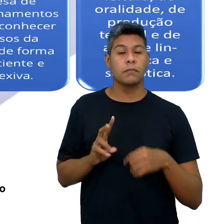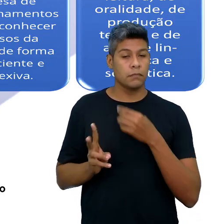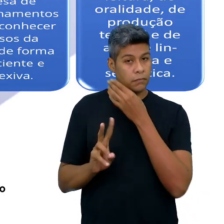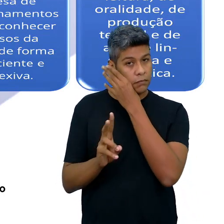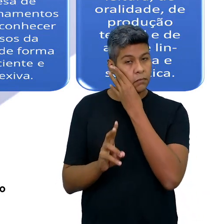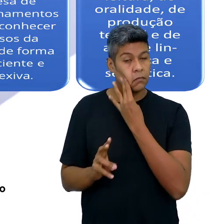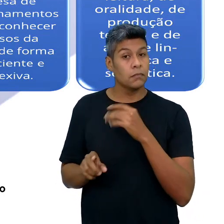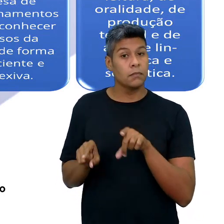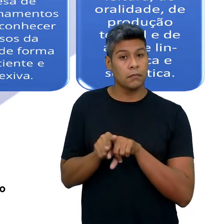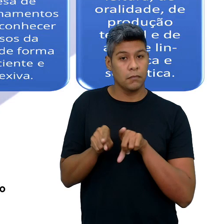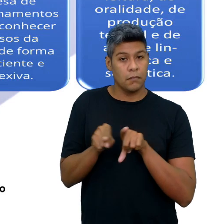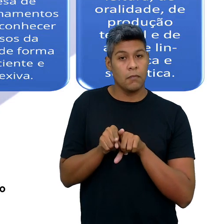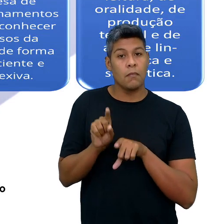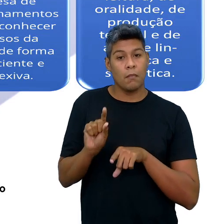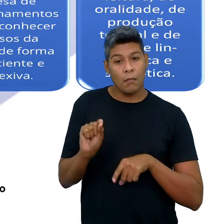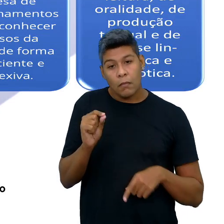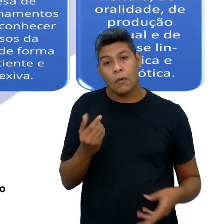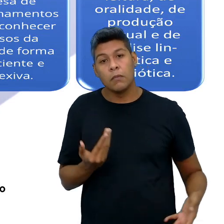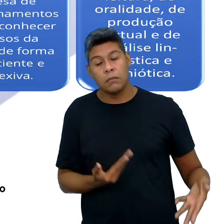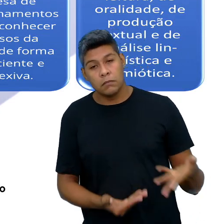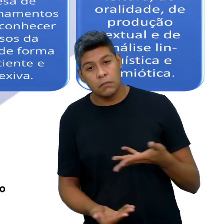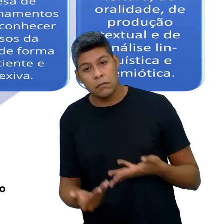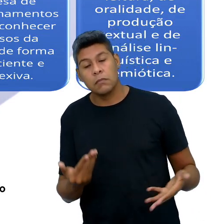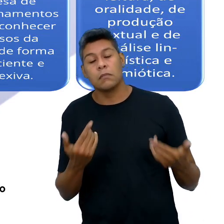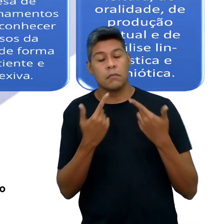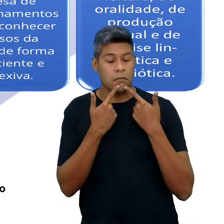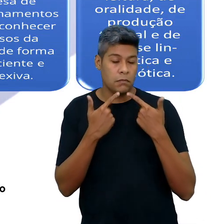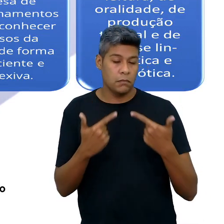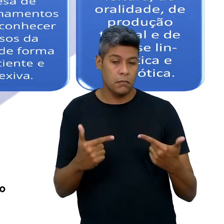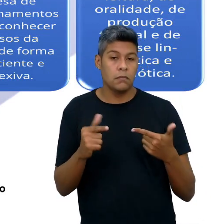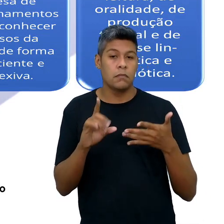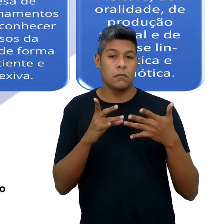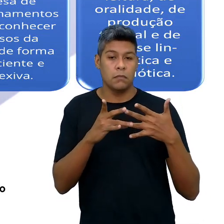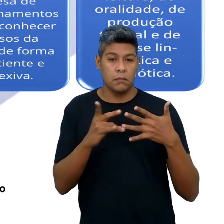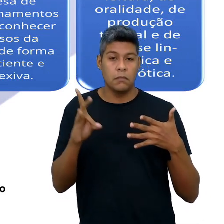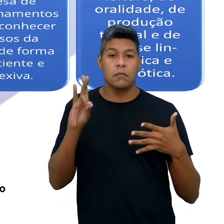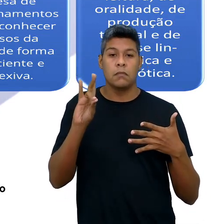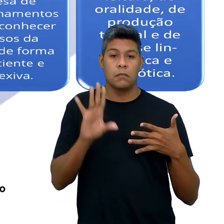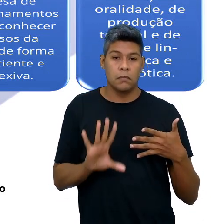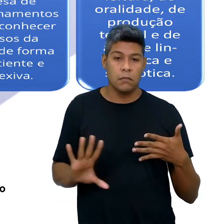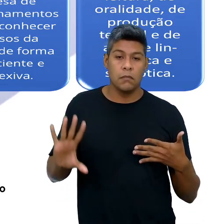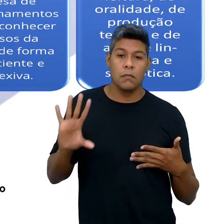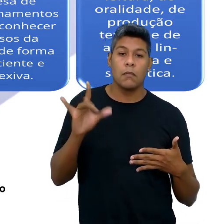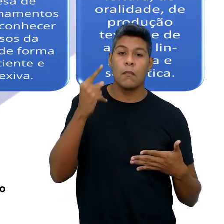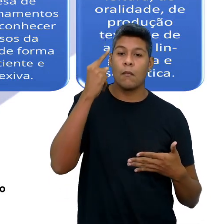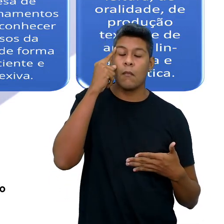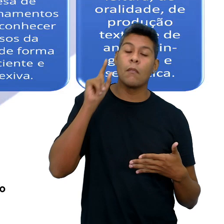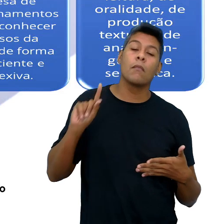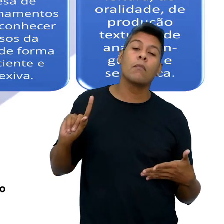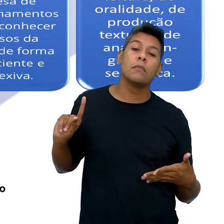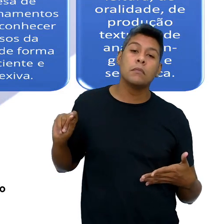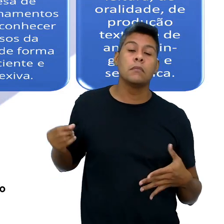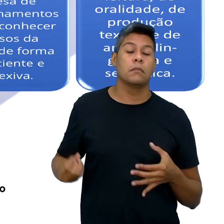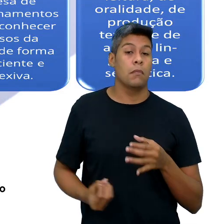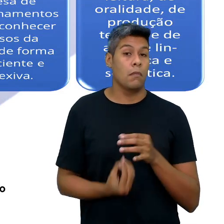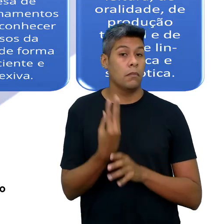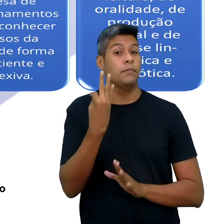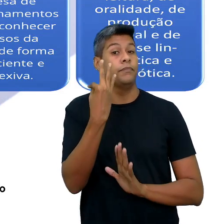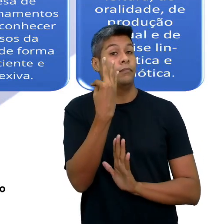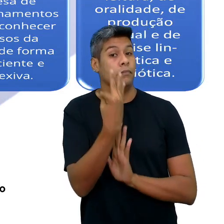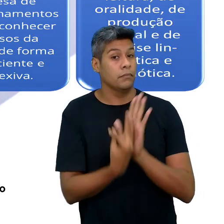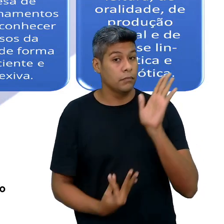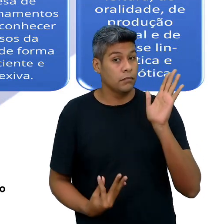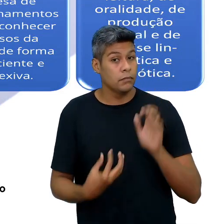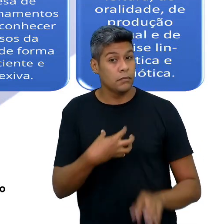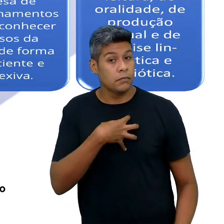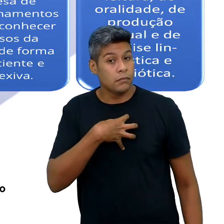além de partir aí de uma reflexão linguística e semiótica. Então, nós vamos pensar aí que para construir sentidos em